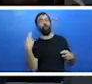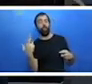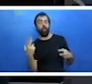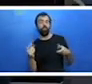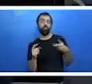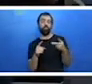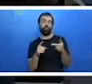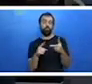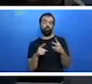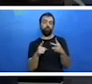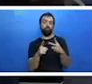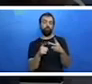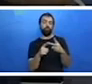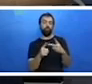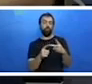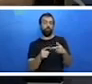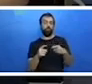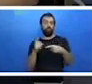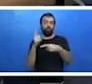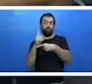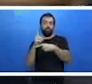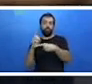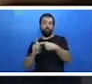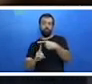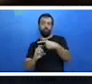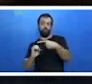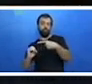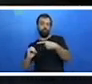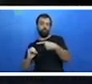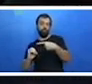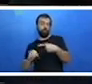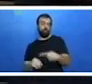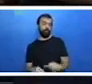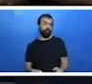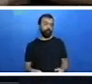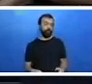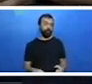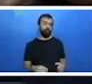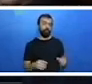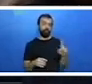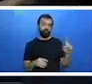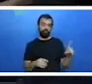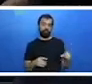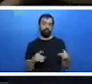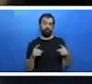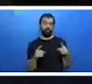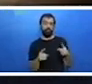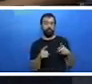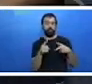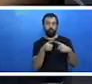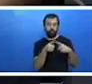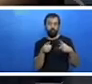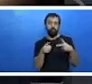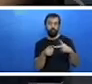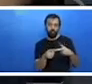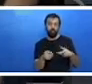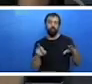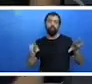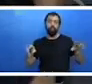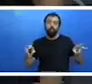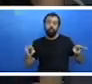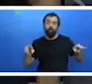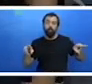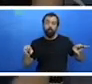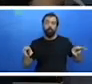fração que nós vimos na aula anterior. Essas duas representações indicam a mesma coisa, que